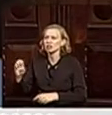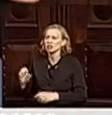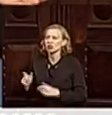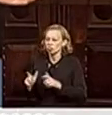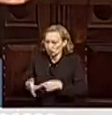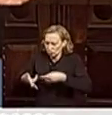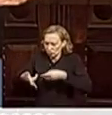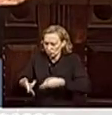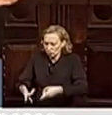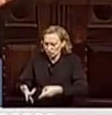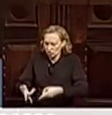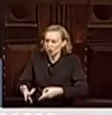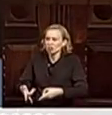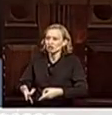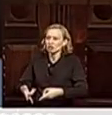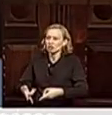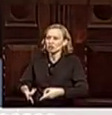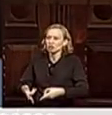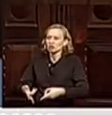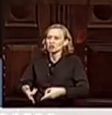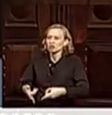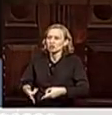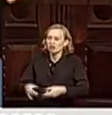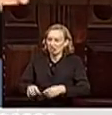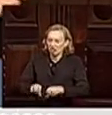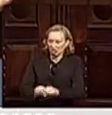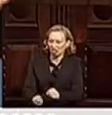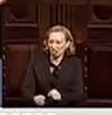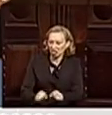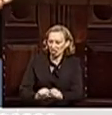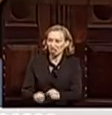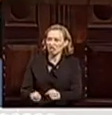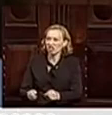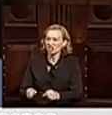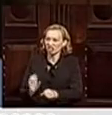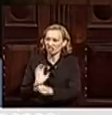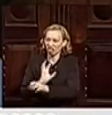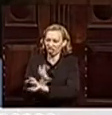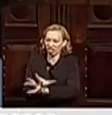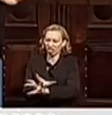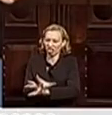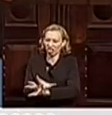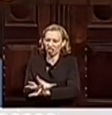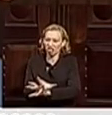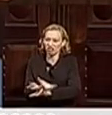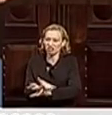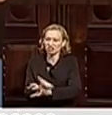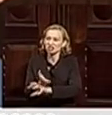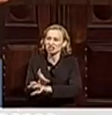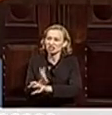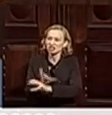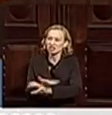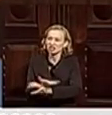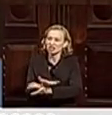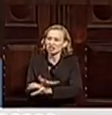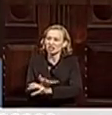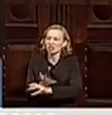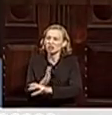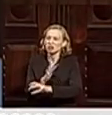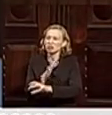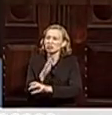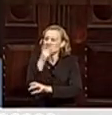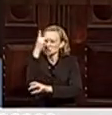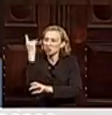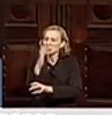geladeira quebrada, corpos apodrecendo dentro de um hospital, ameaçando o hospital de contaminação. Um